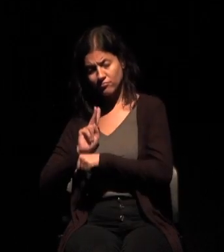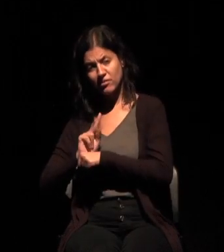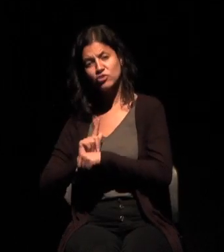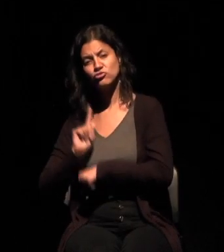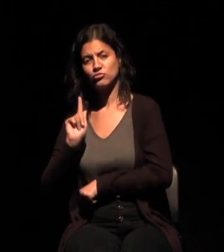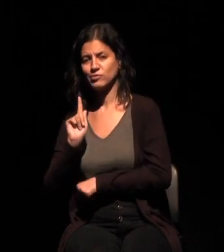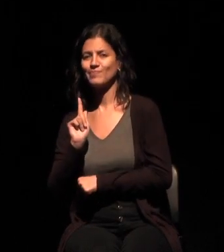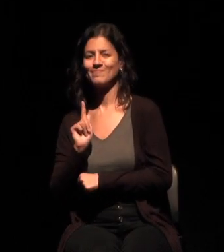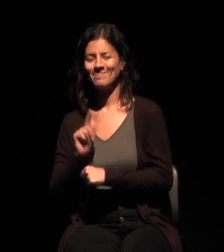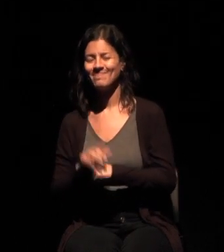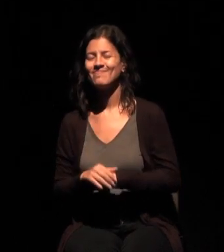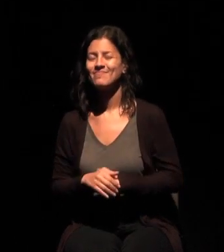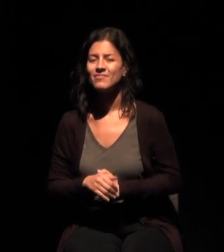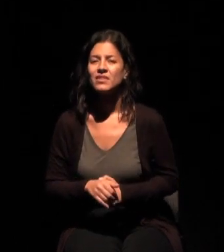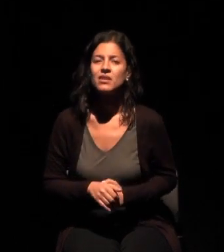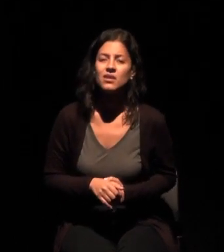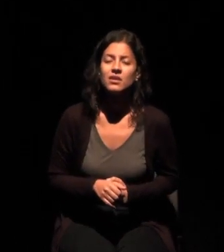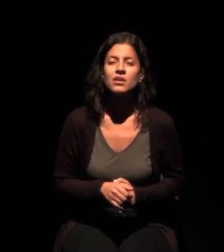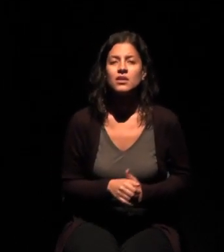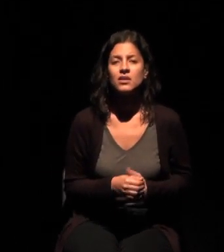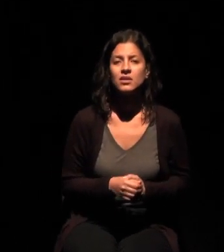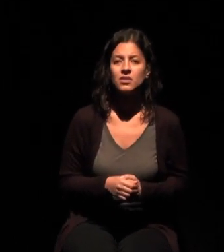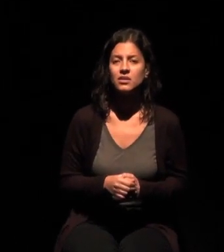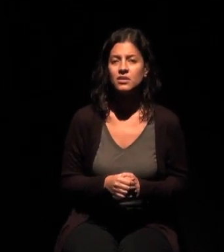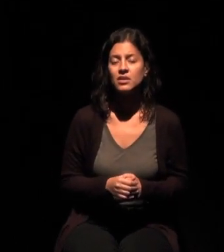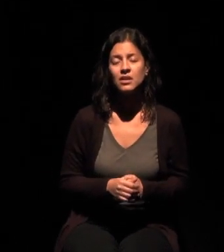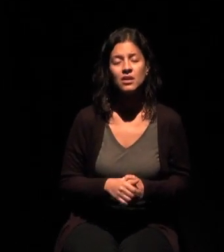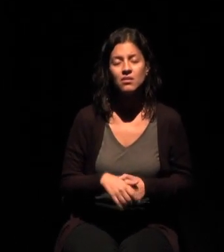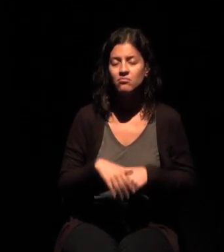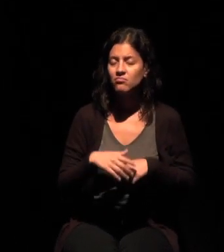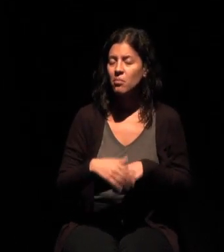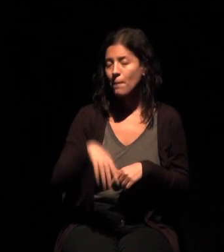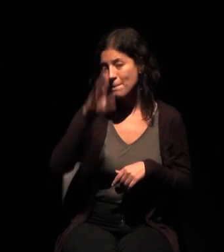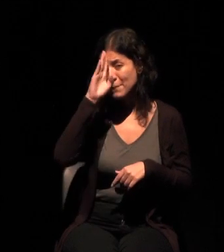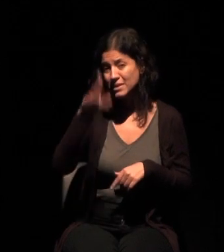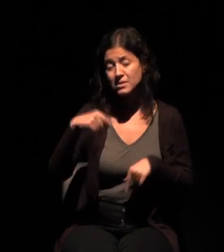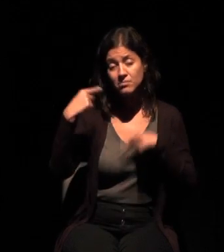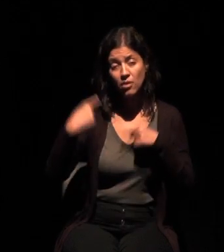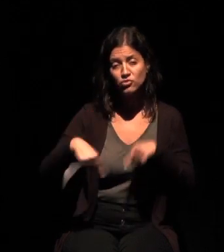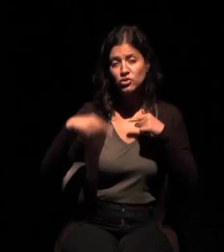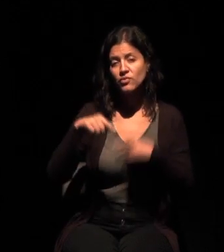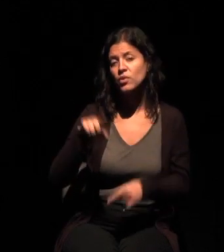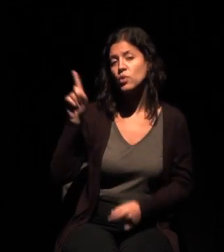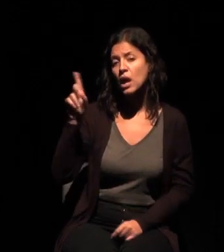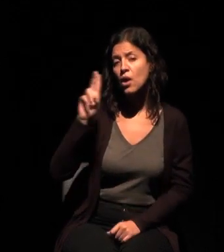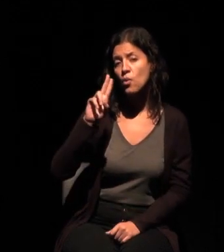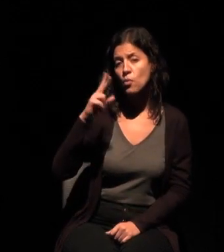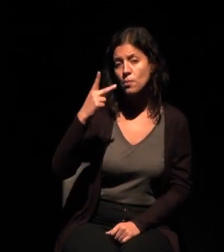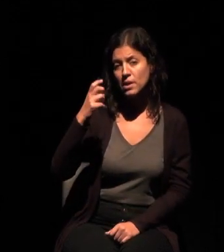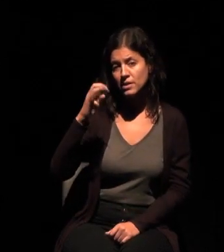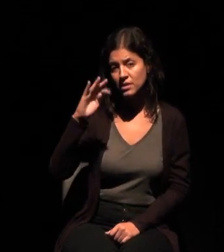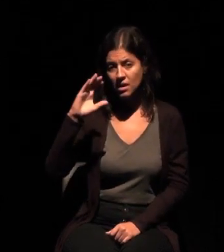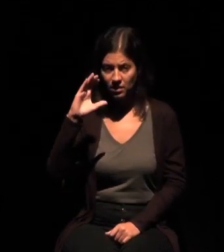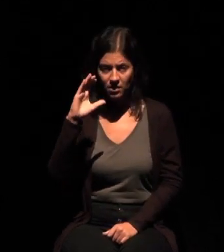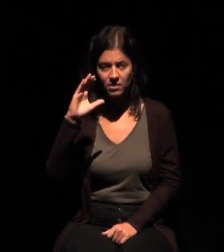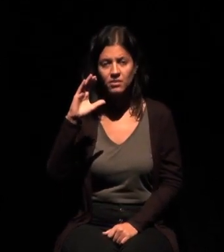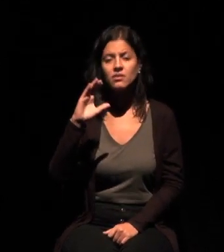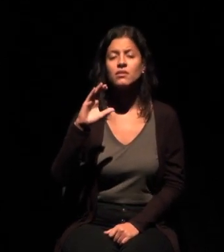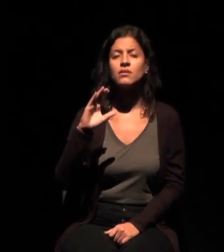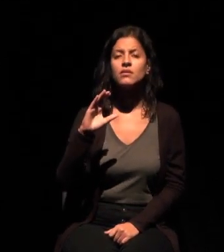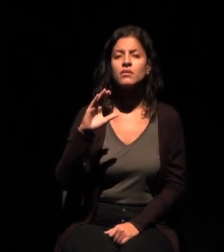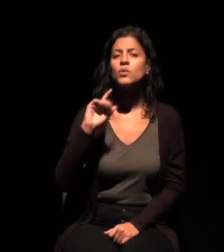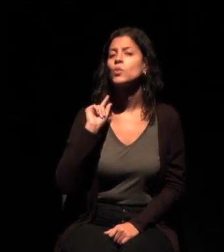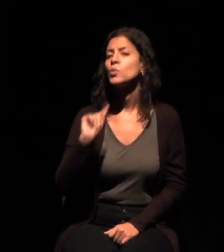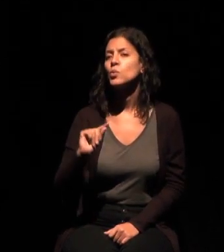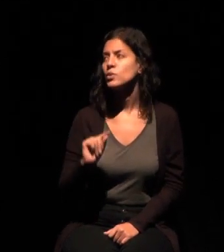nossa nós dois grandes desafios no pt é desde o início foram